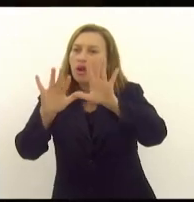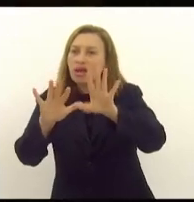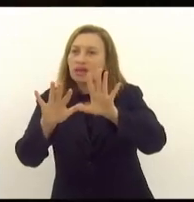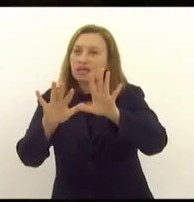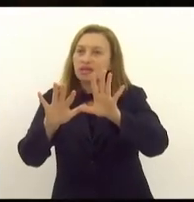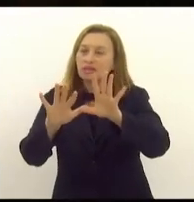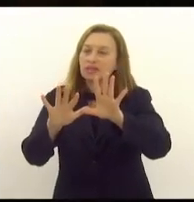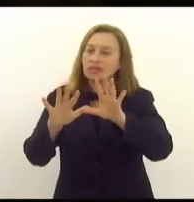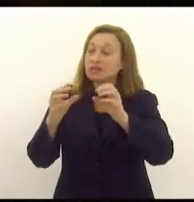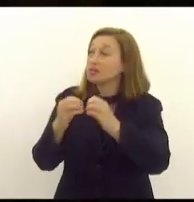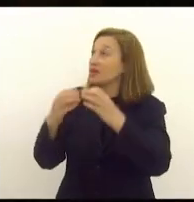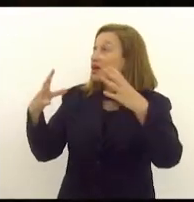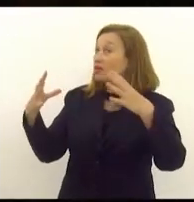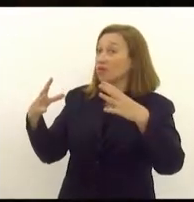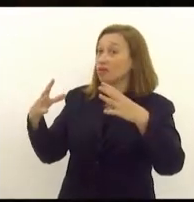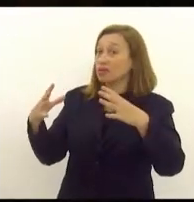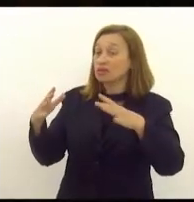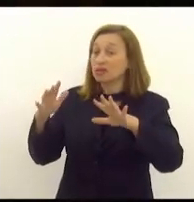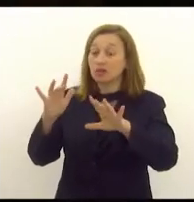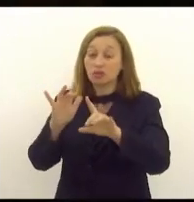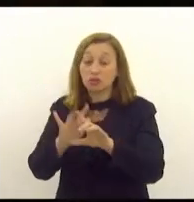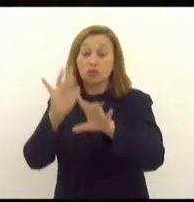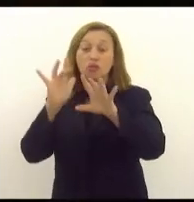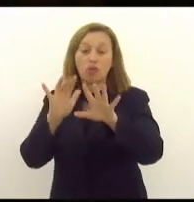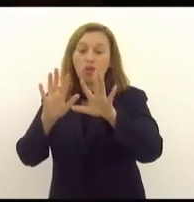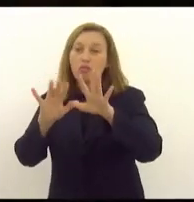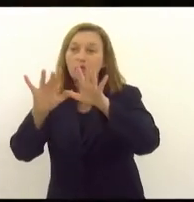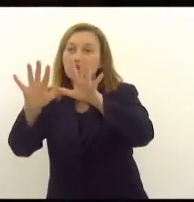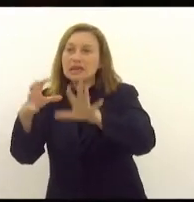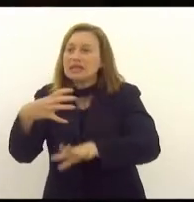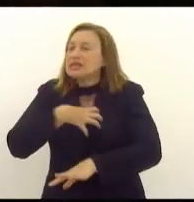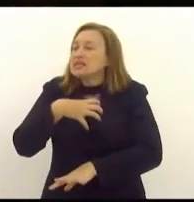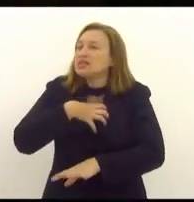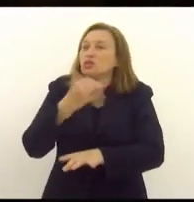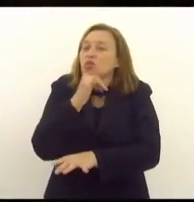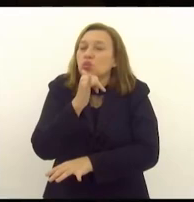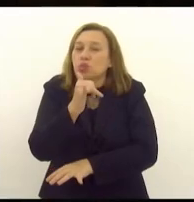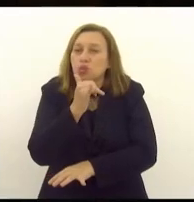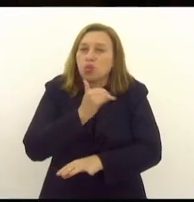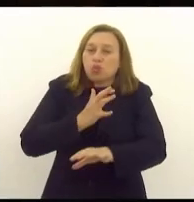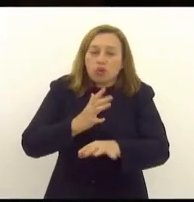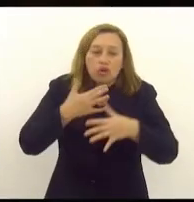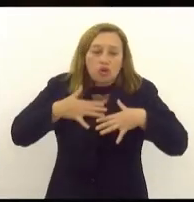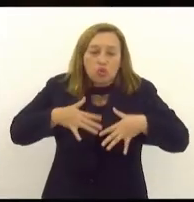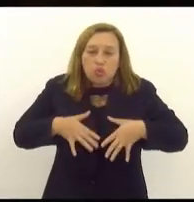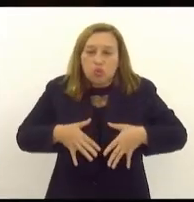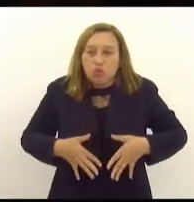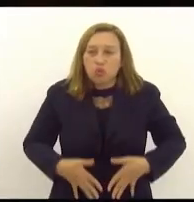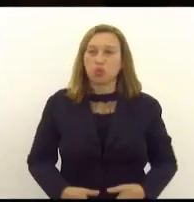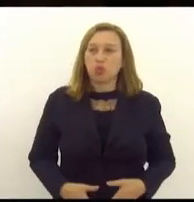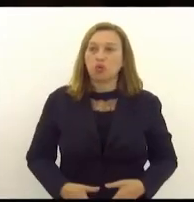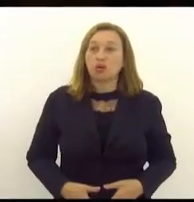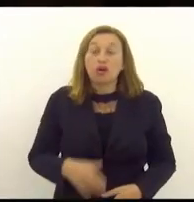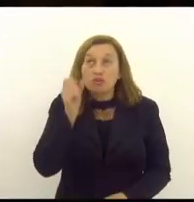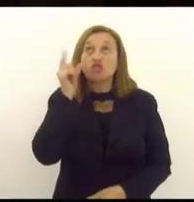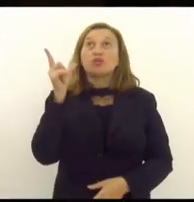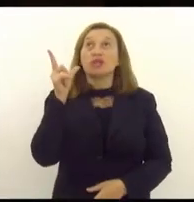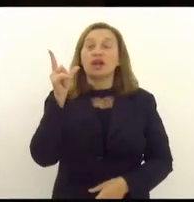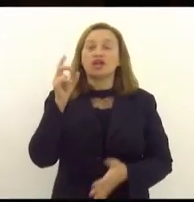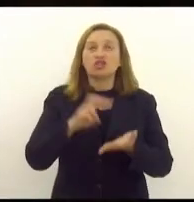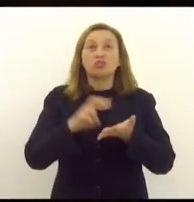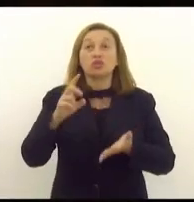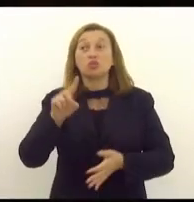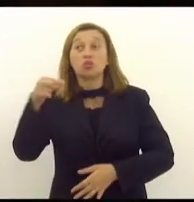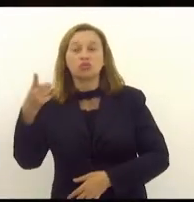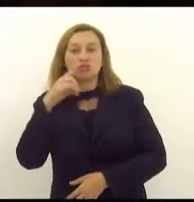da cidade assim que tocou a borboletinha senti uma onda de energia percorrer todo o seu corpo e ao acordar de manhã no